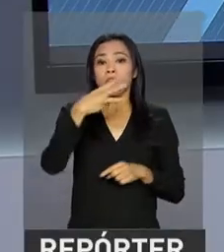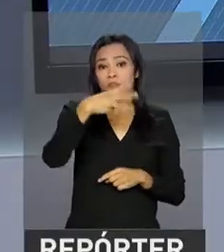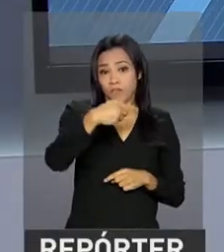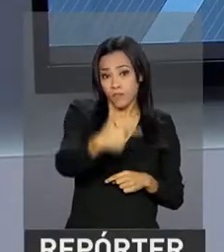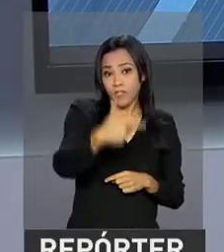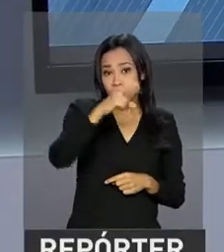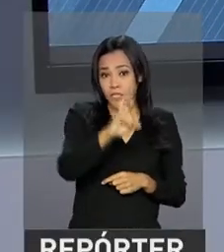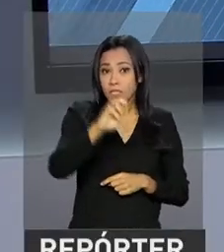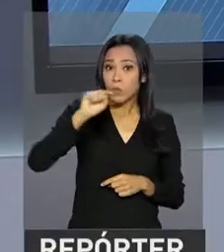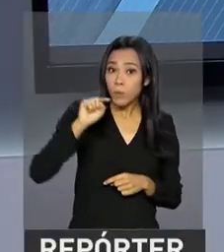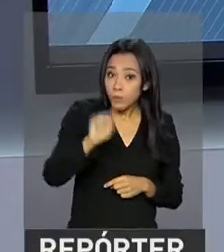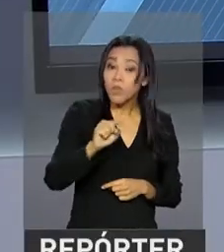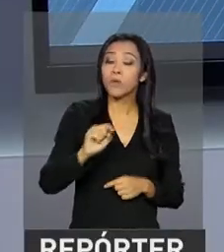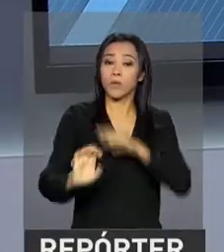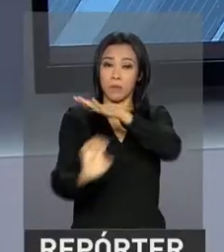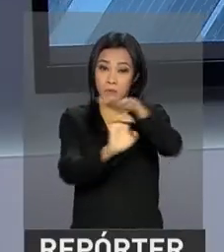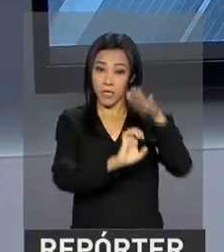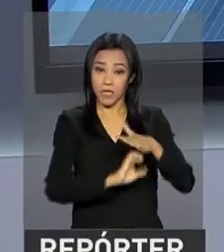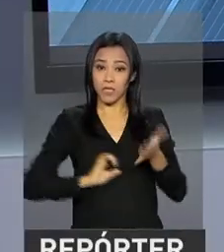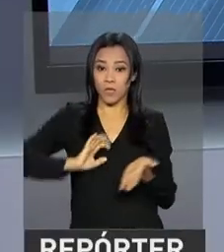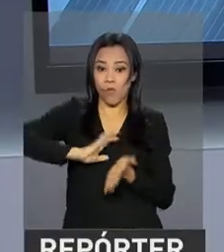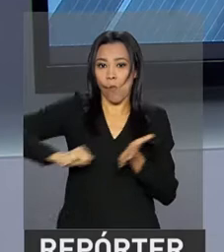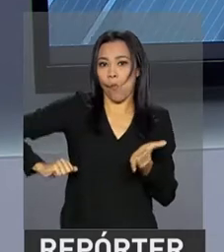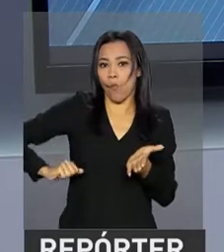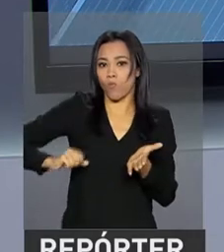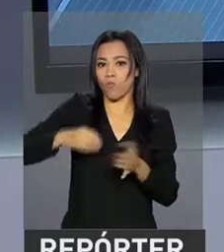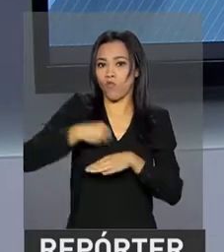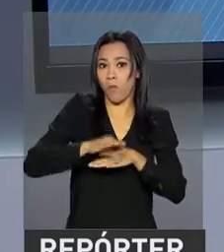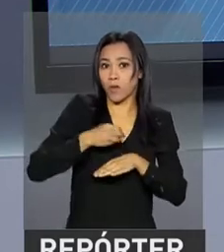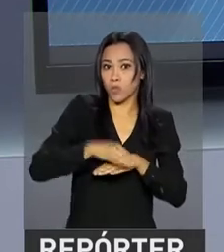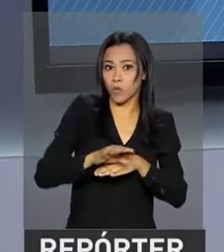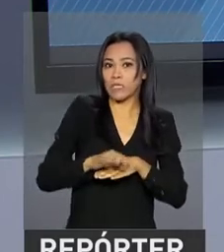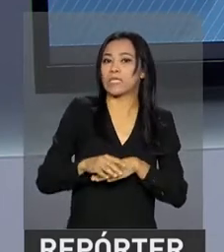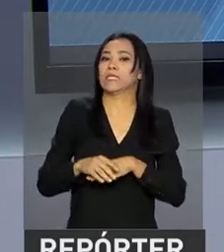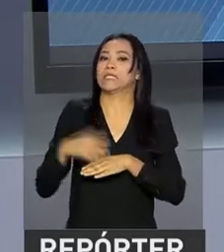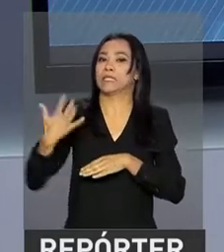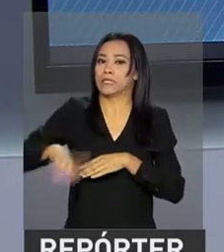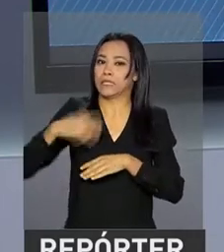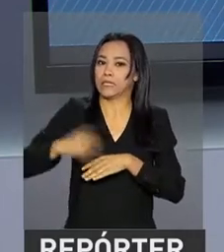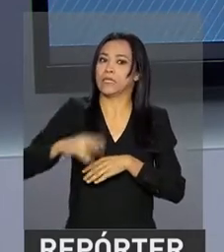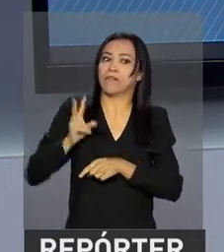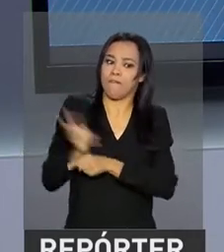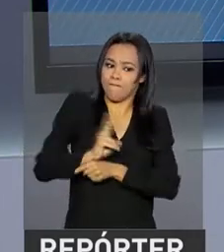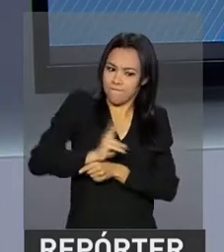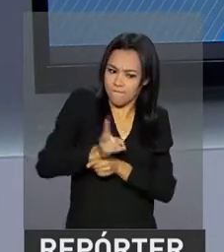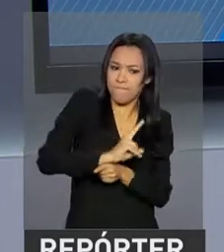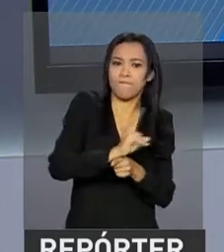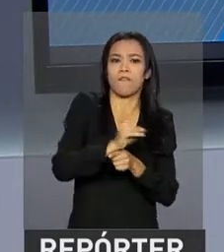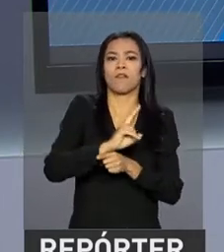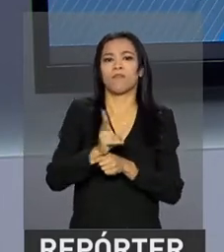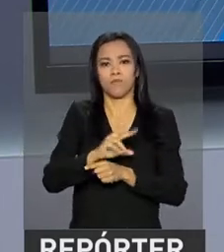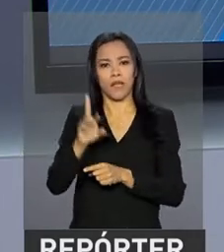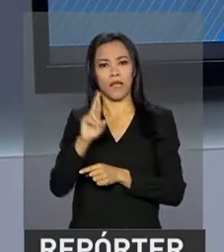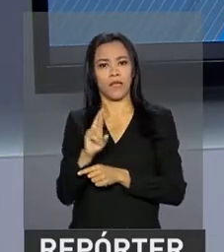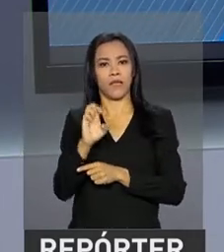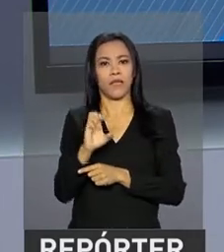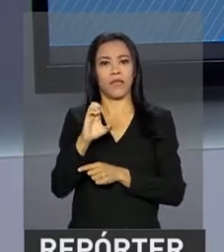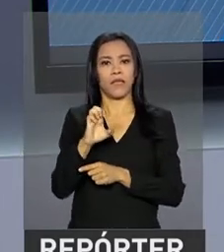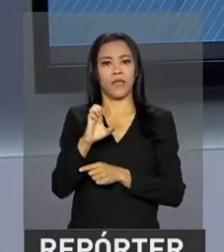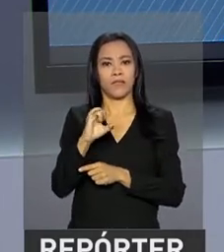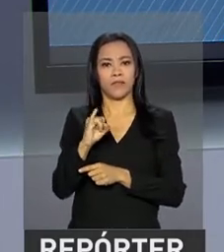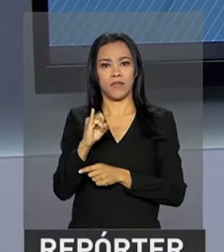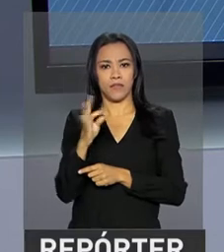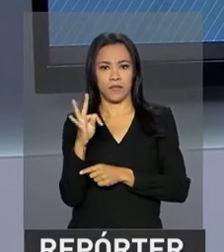empresas que emitiram dados da receita federal vão agora passar por uma fiscalização mais detalhada do órgão os problemas identificados